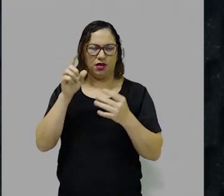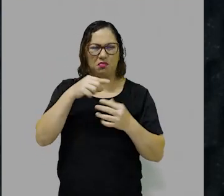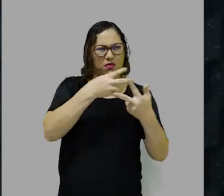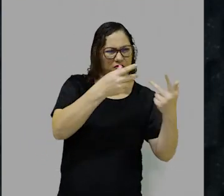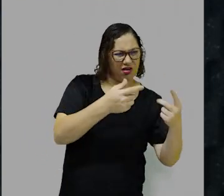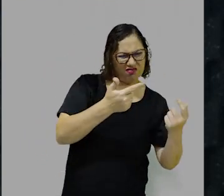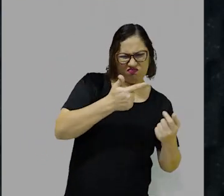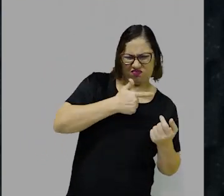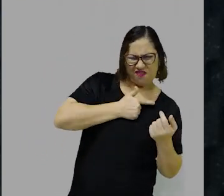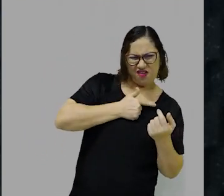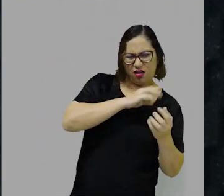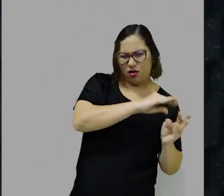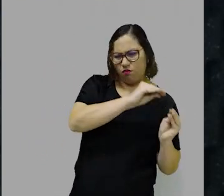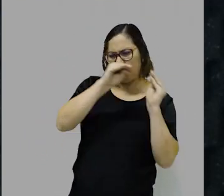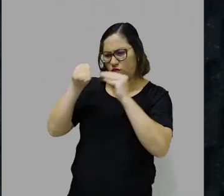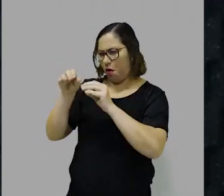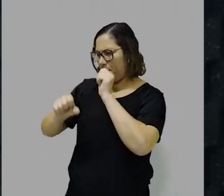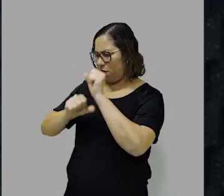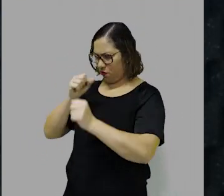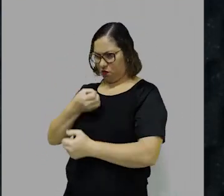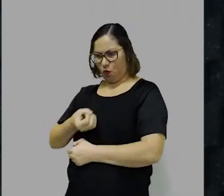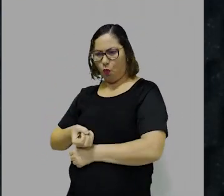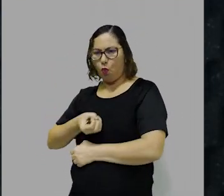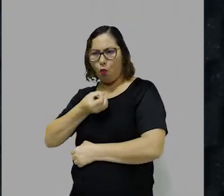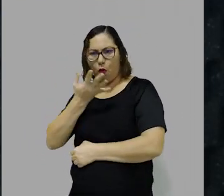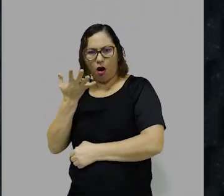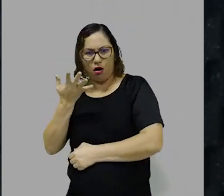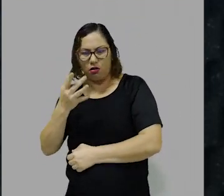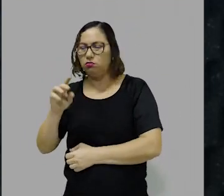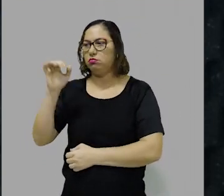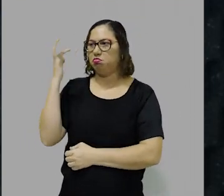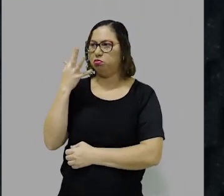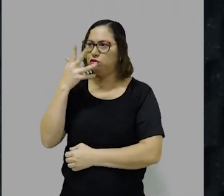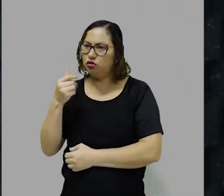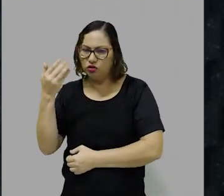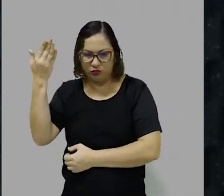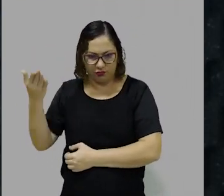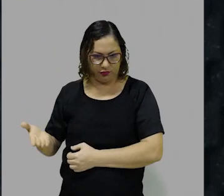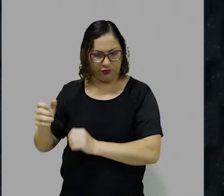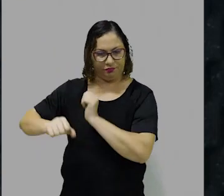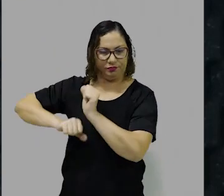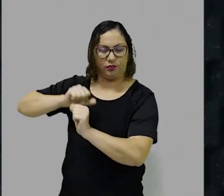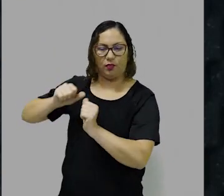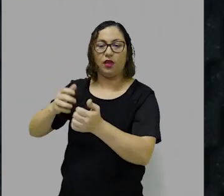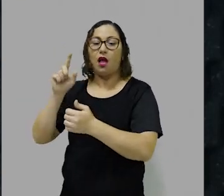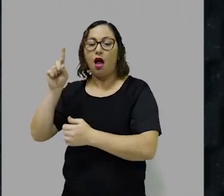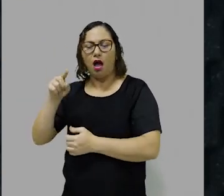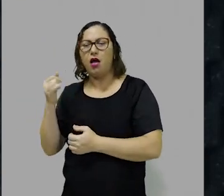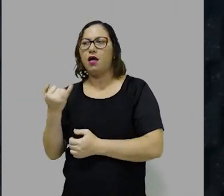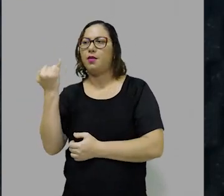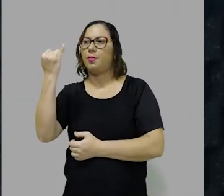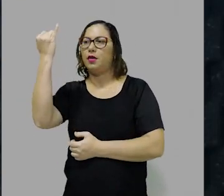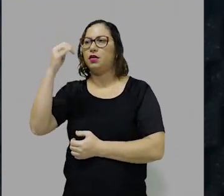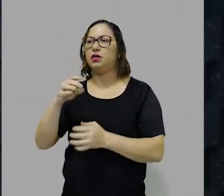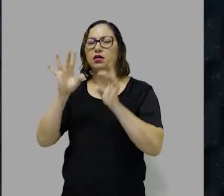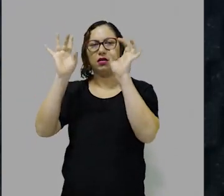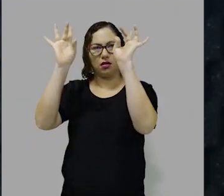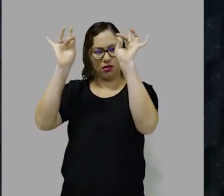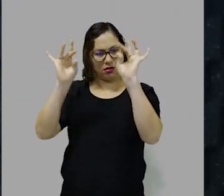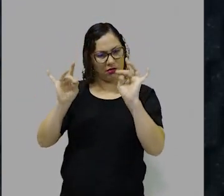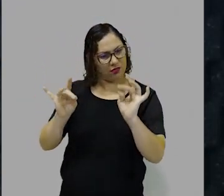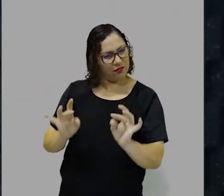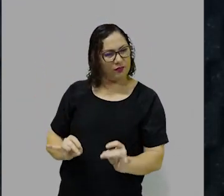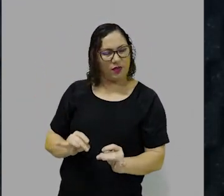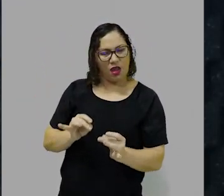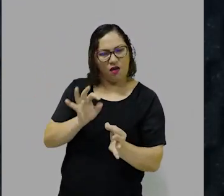feio em uma coisa que eu possa dizer, nossa, isso aqui ficou bonito. A Art Nouveau, ela é tão importante que esses elementos decorativos, eles vão